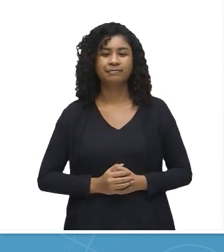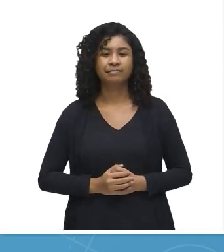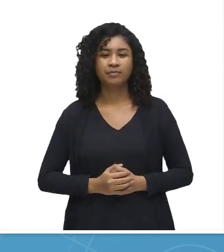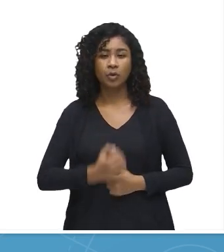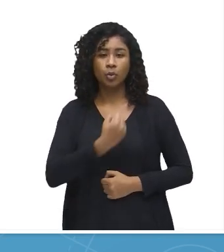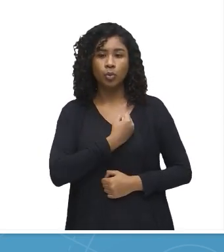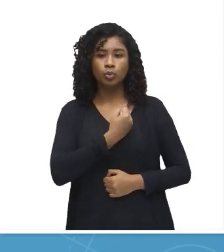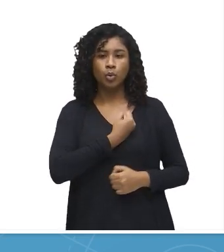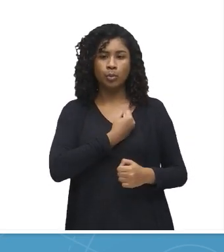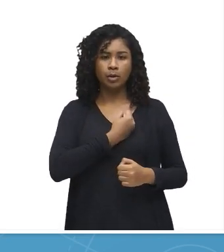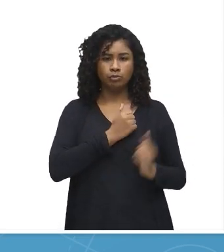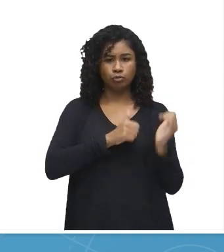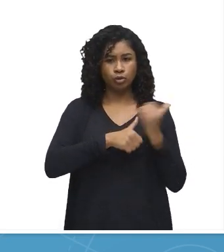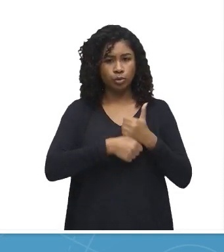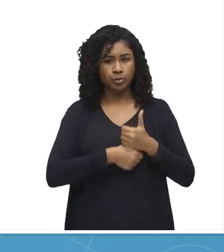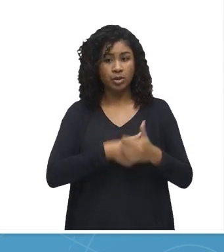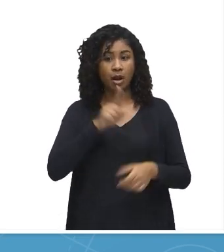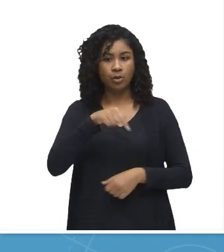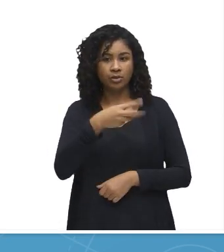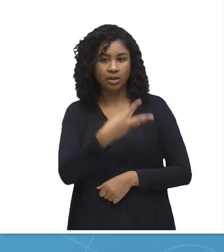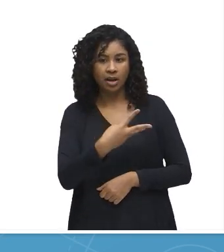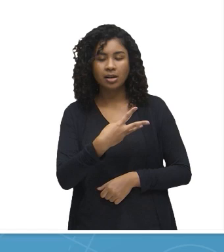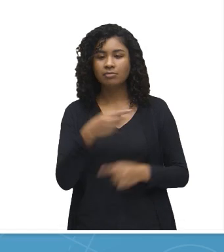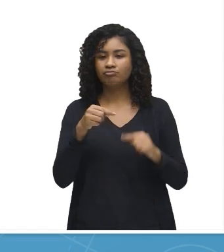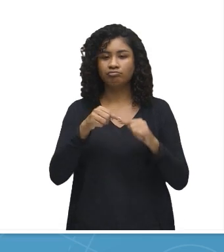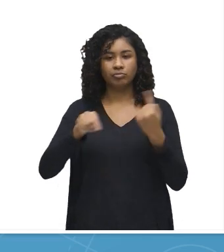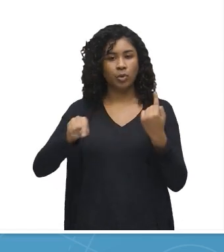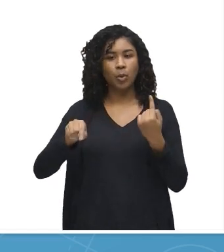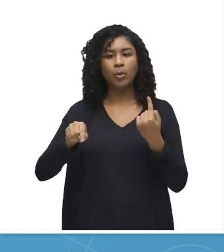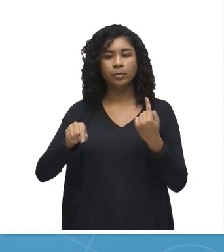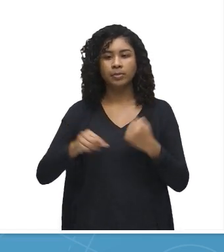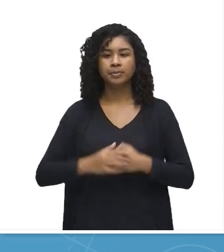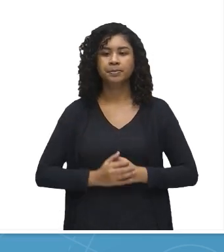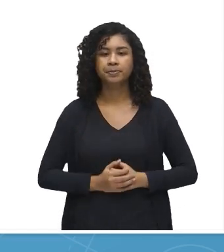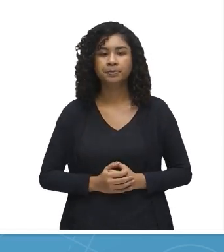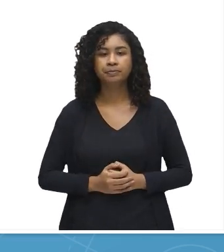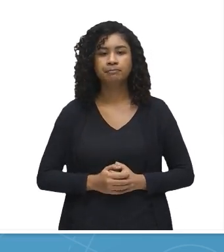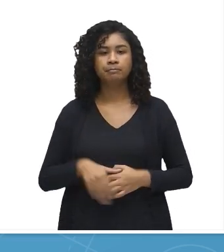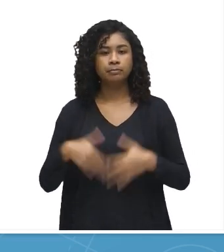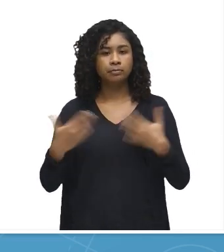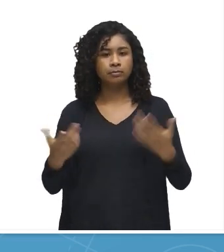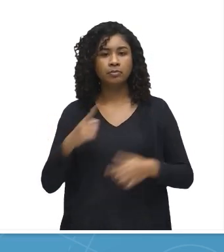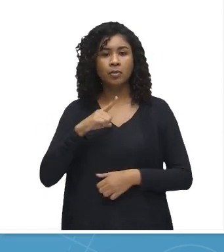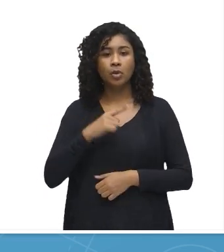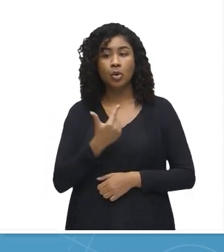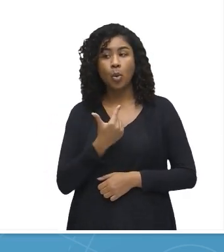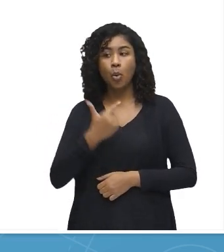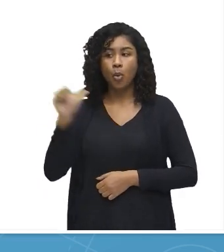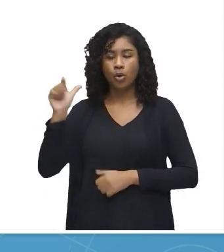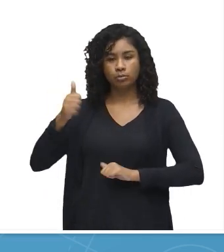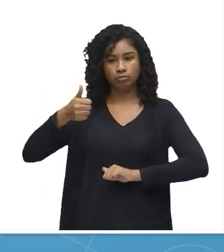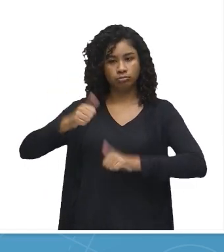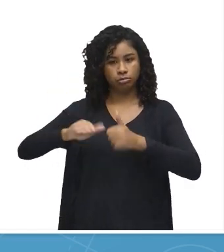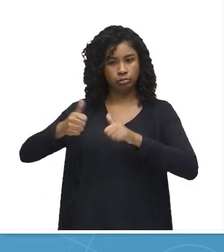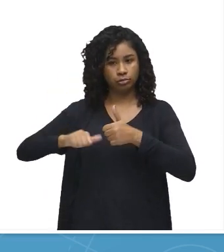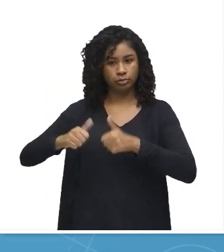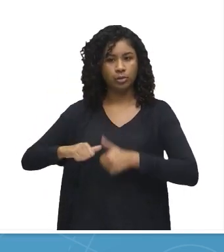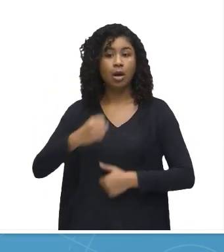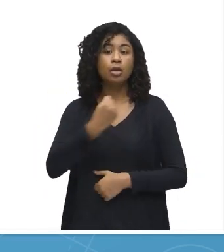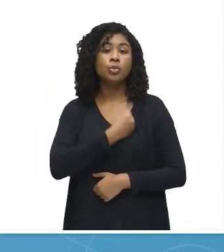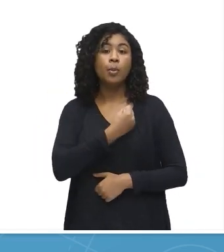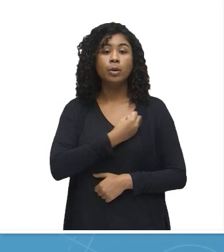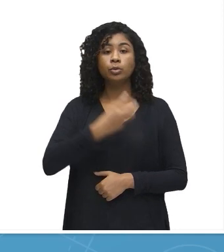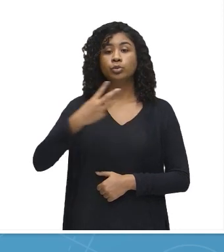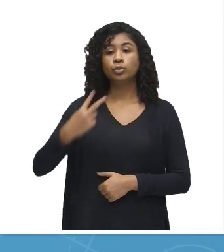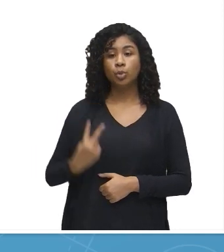foi o 3, né, ele não é uma das raízes da equação, tá? Vamos fazer outro teste, vamos pegar agora o número 2, vamos ver se o número 2 é